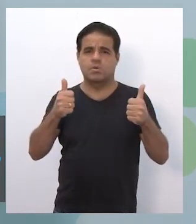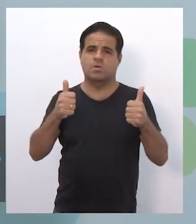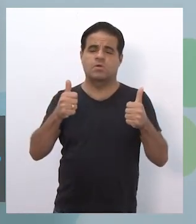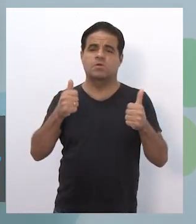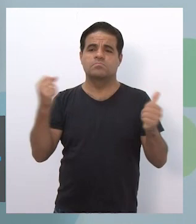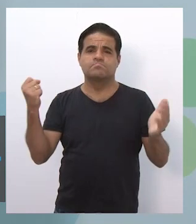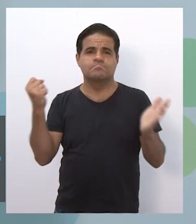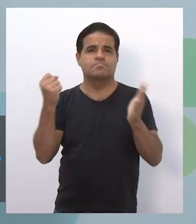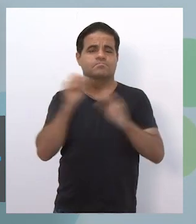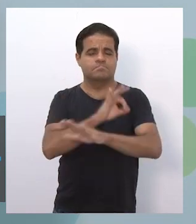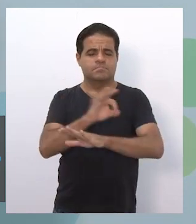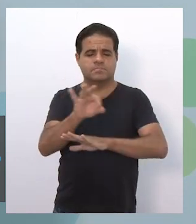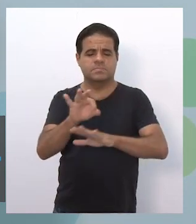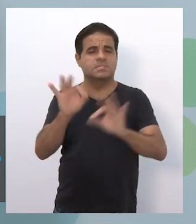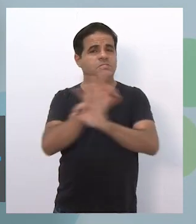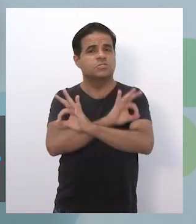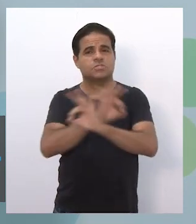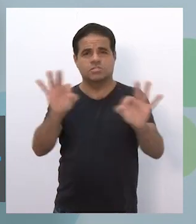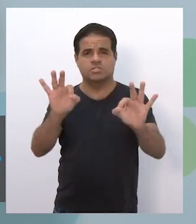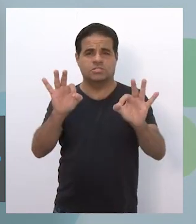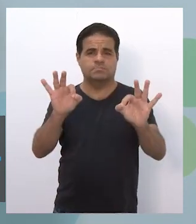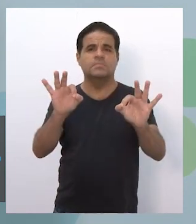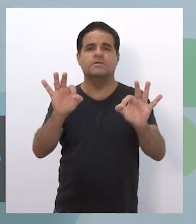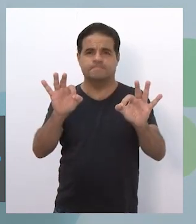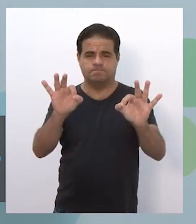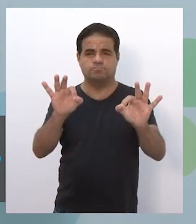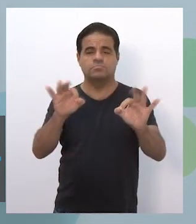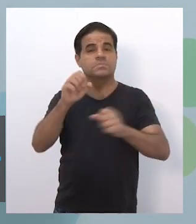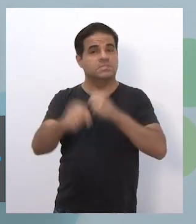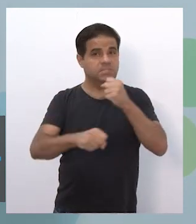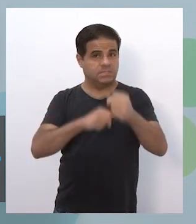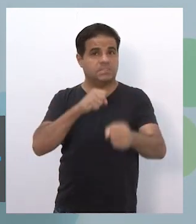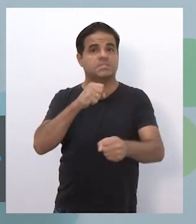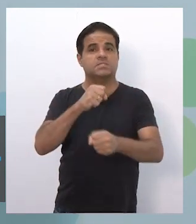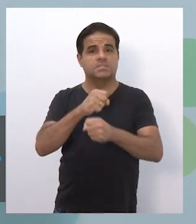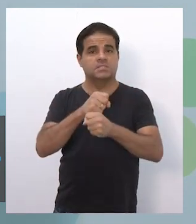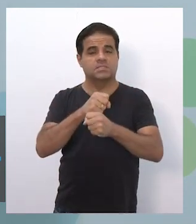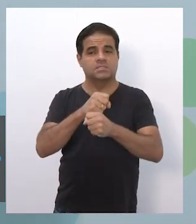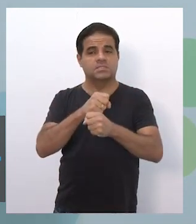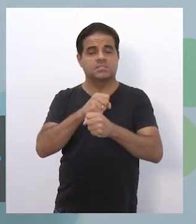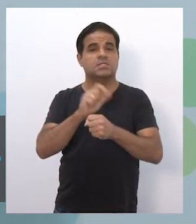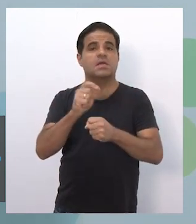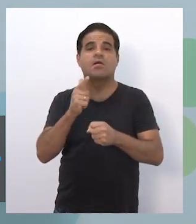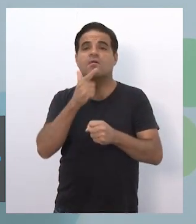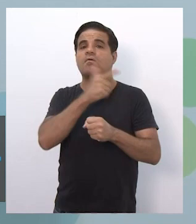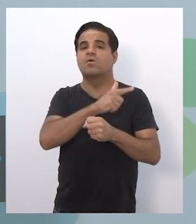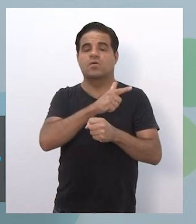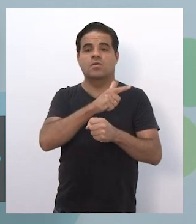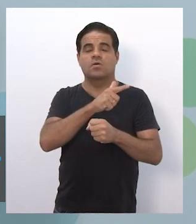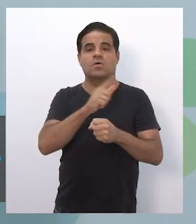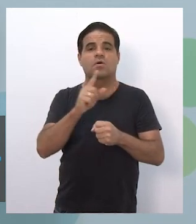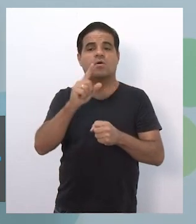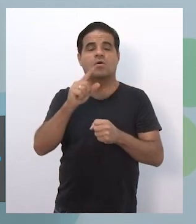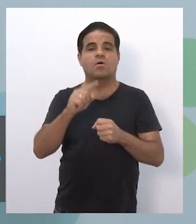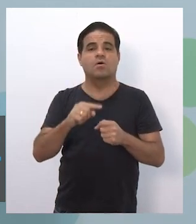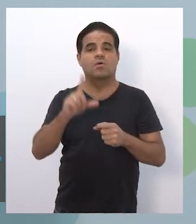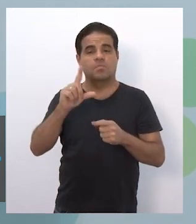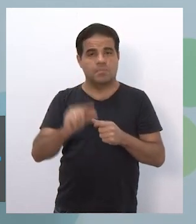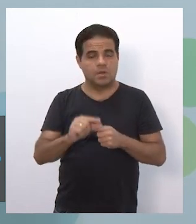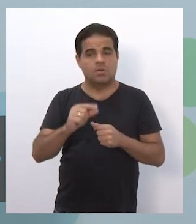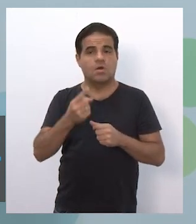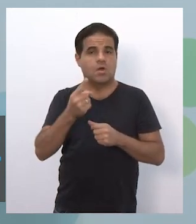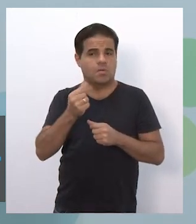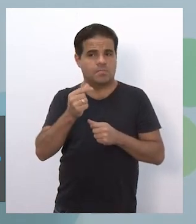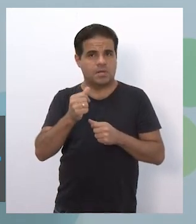uma arquitetura muito boa, né? E esse ano mesmo, quem ganhou, né, no menor preço foi a Ryzen, por